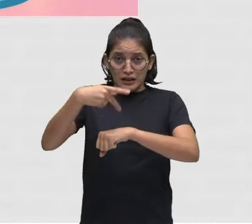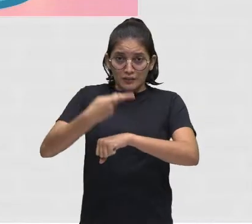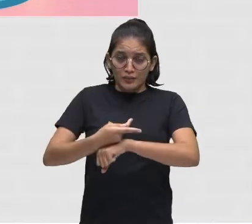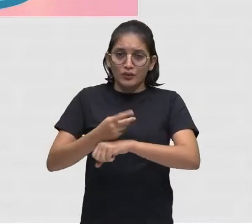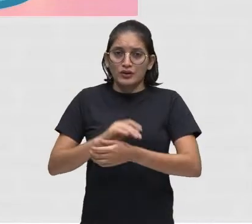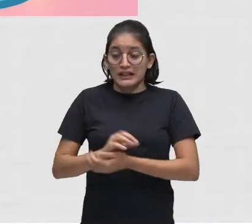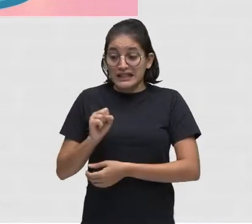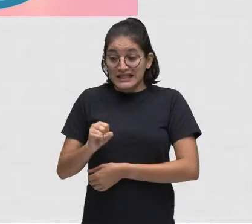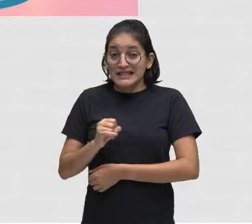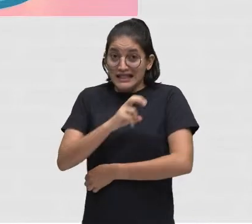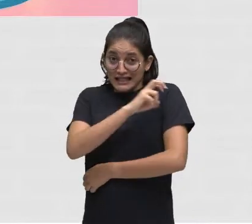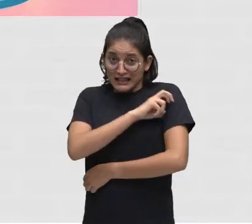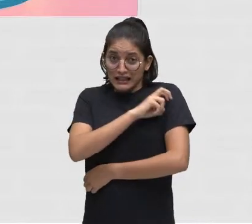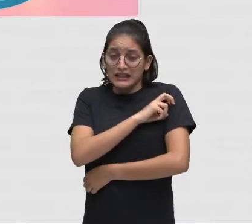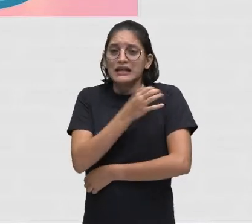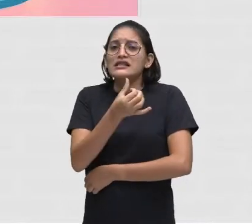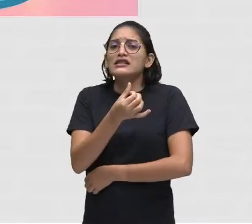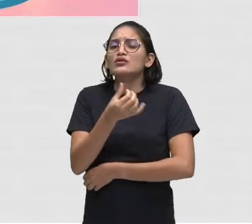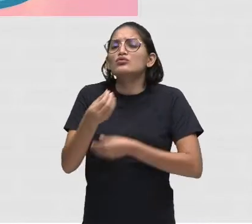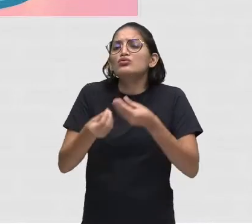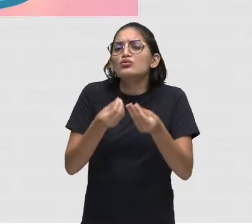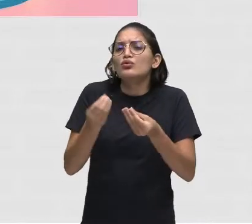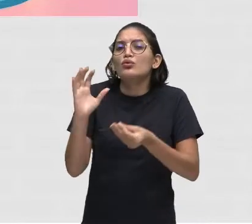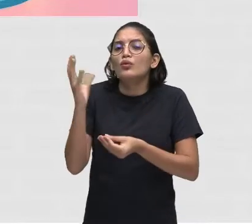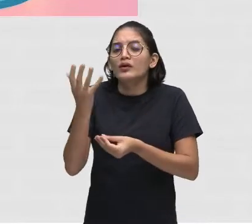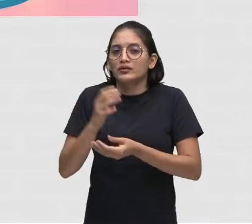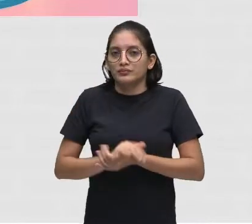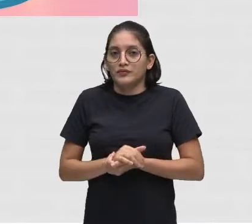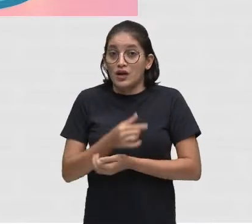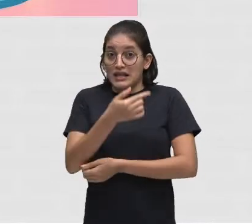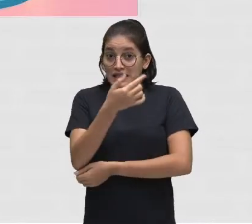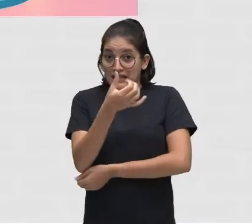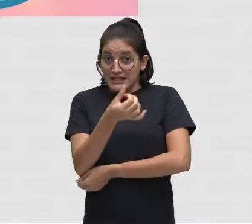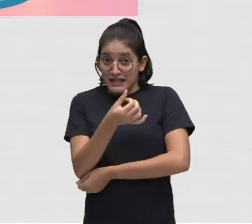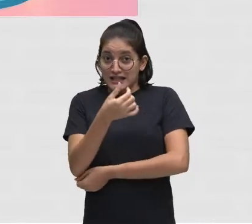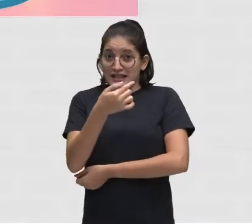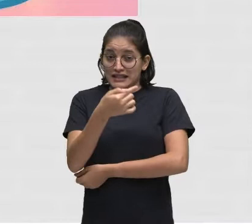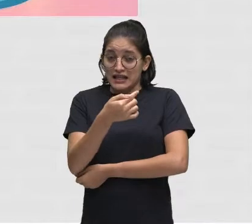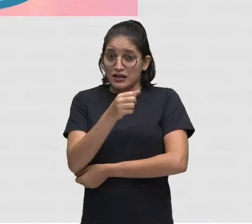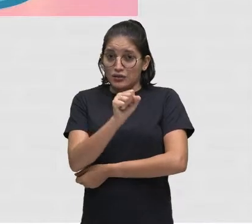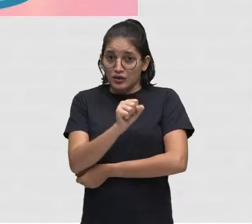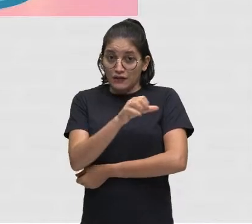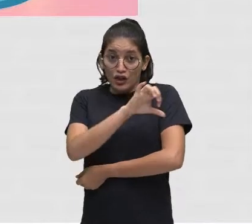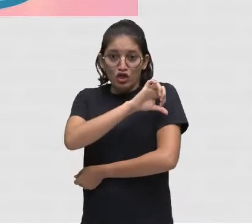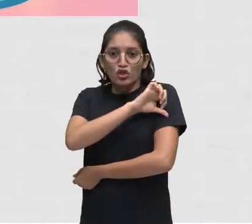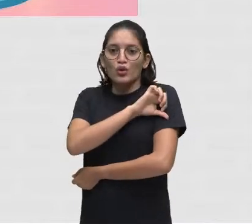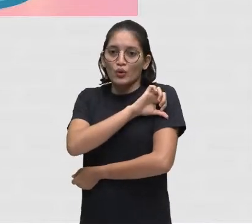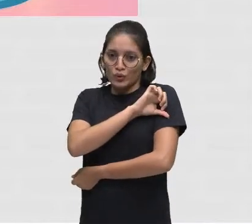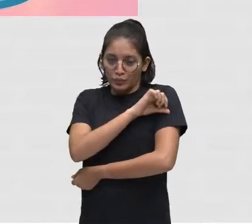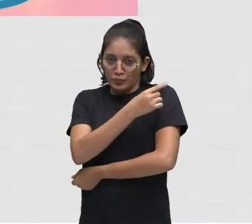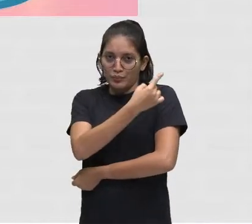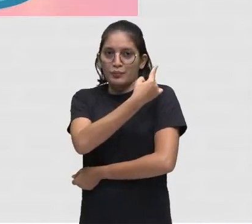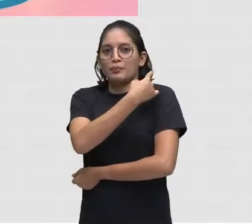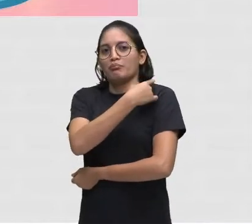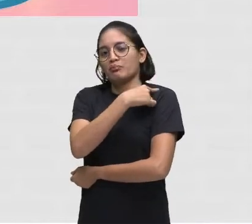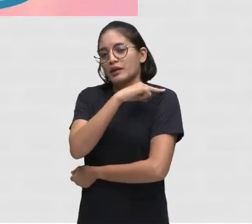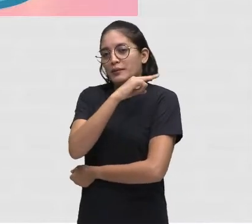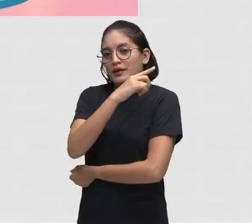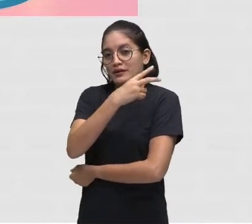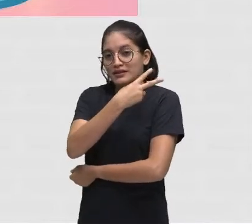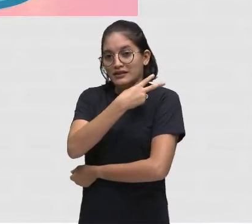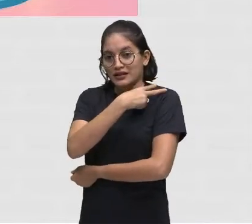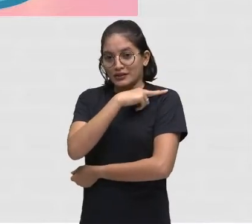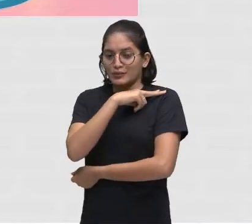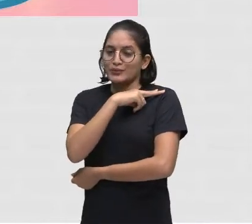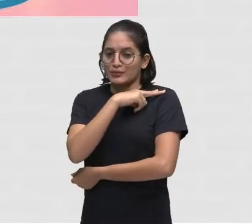no 5º ano, 6 anos depois, ó, 6º, 7º, 8º, 9º, 1º, 2º,